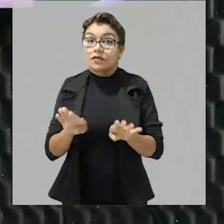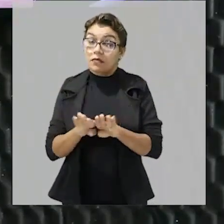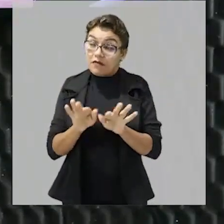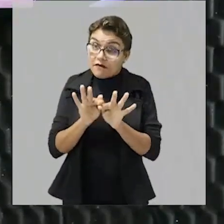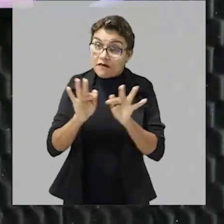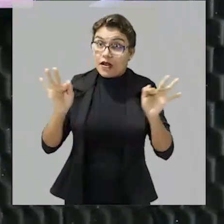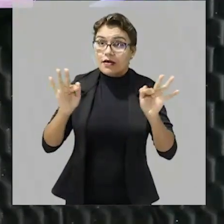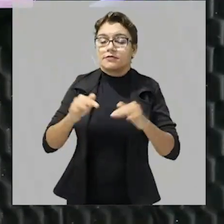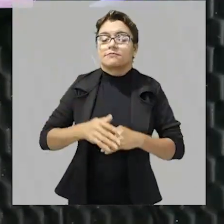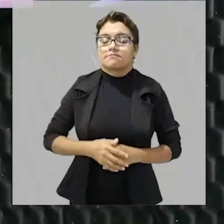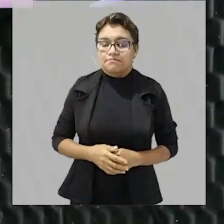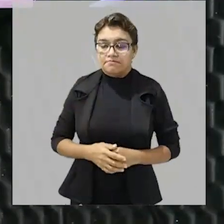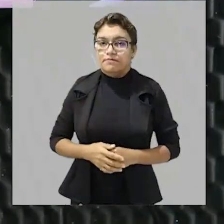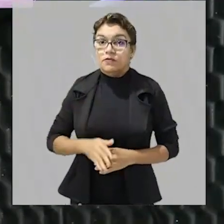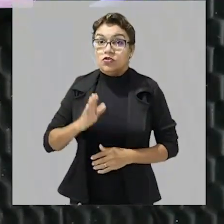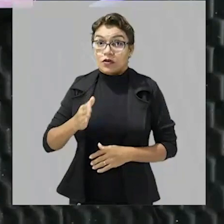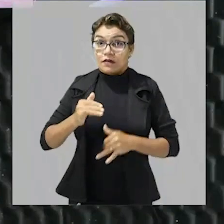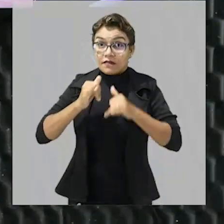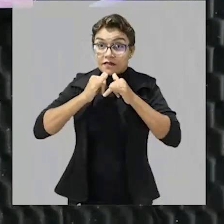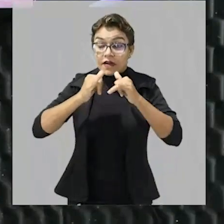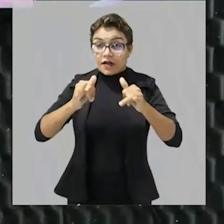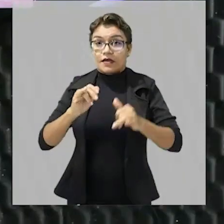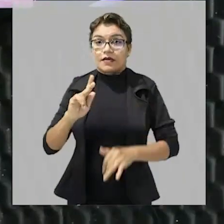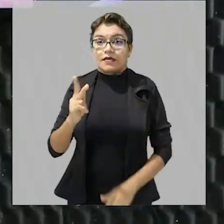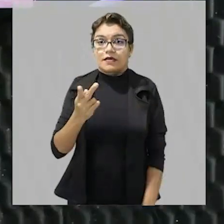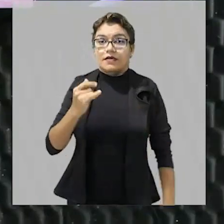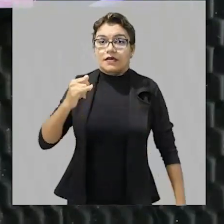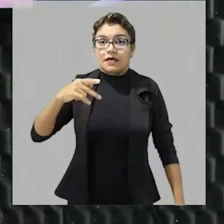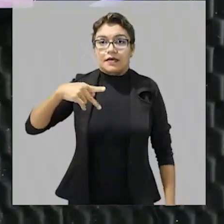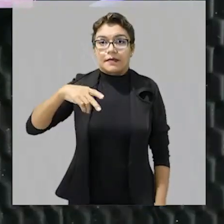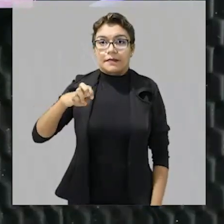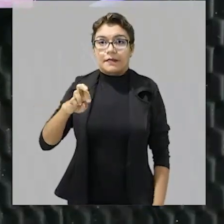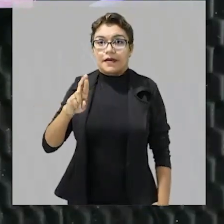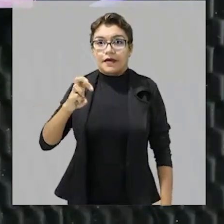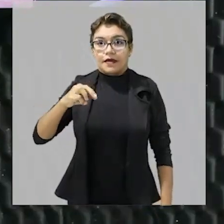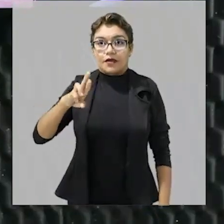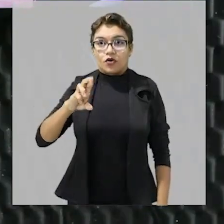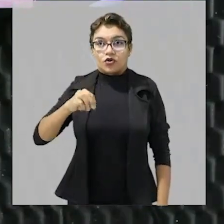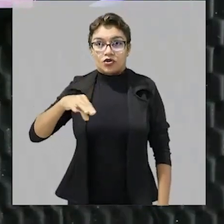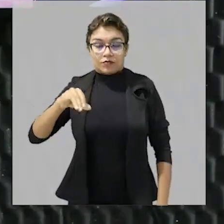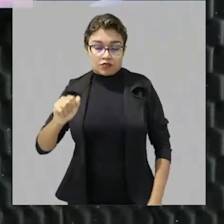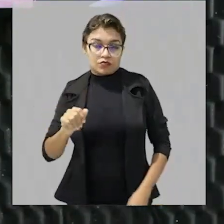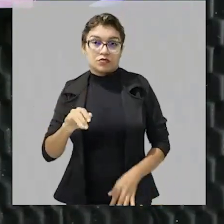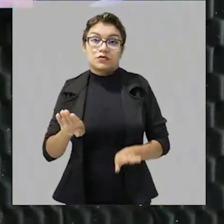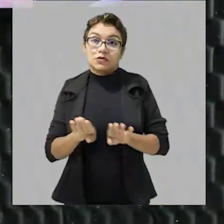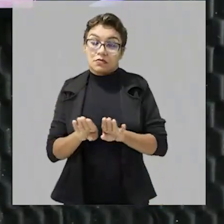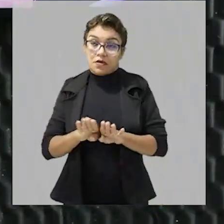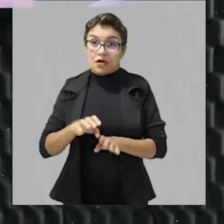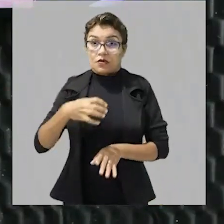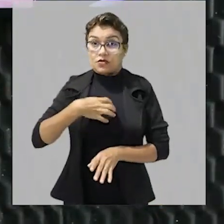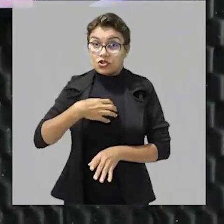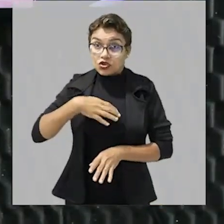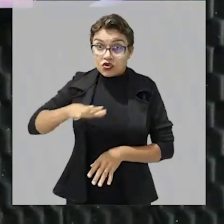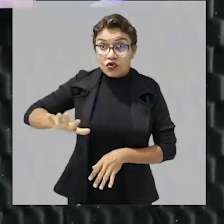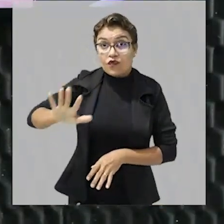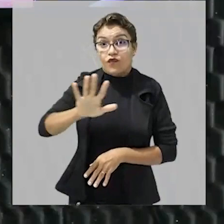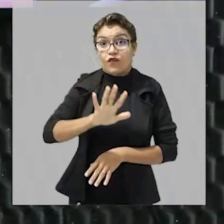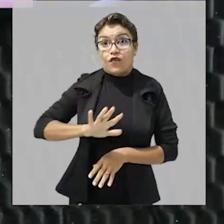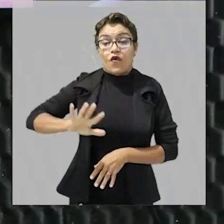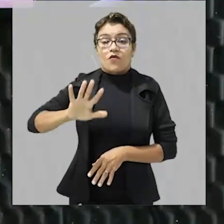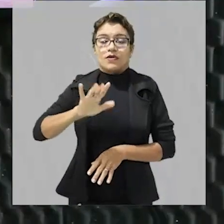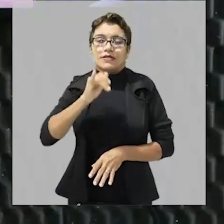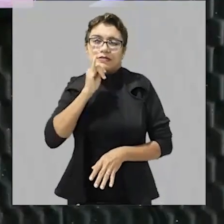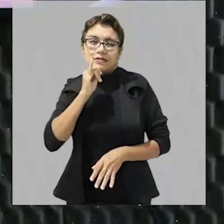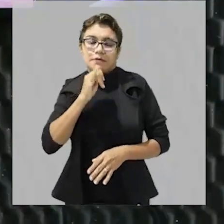palavra, você pode mudar todo o sentido de um contexto e levar uma pessoa a uma